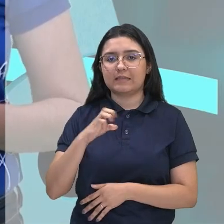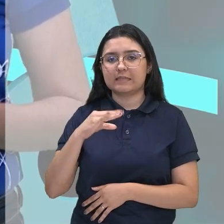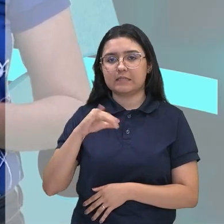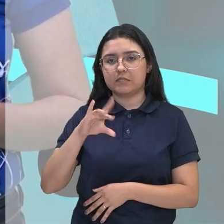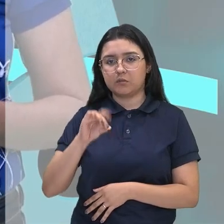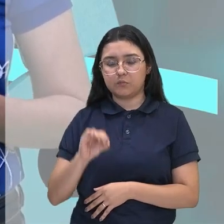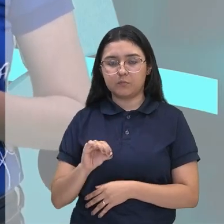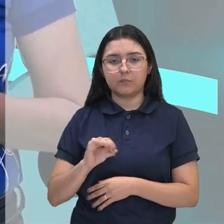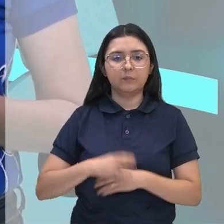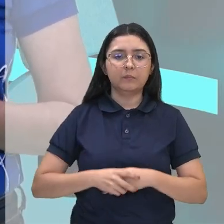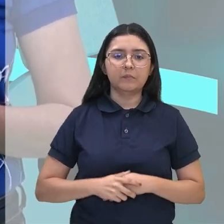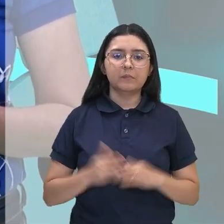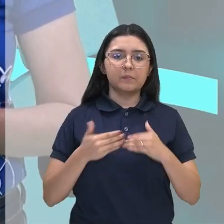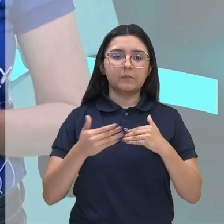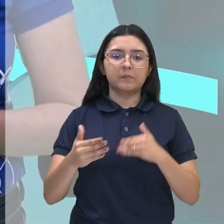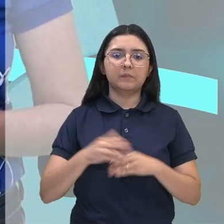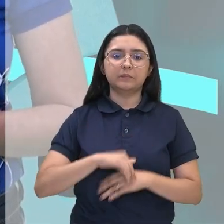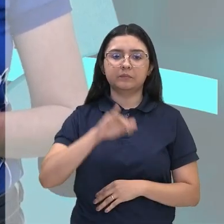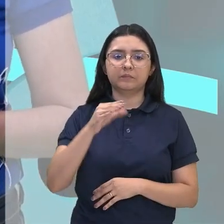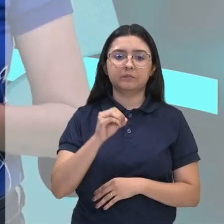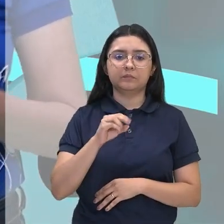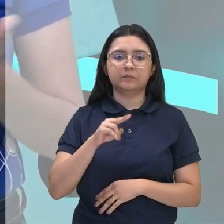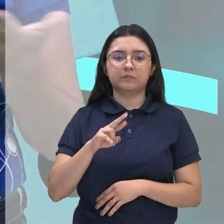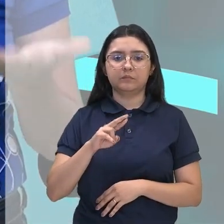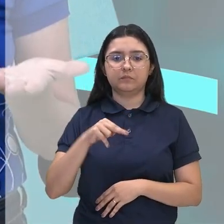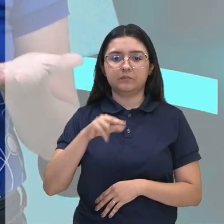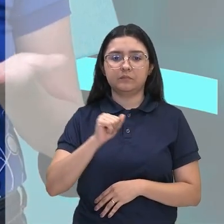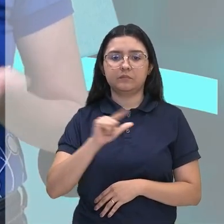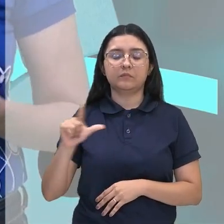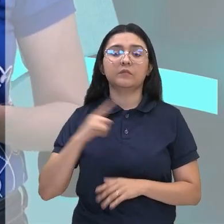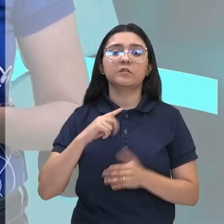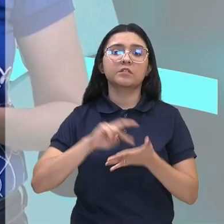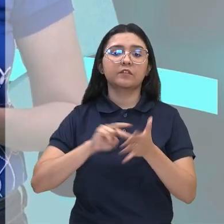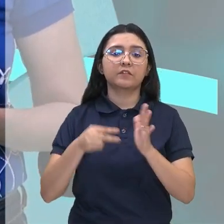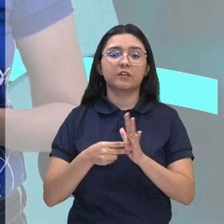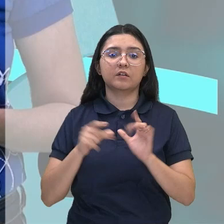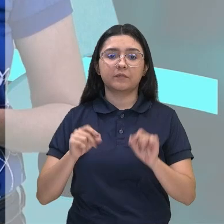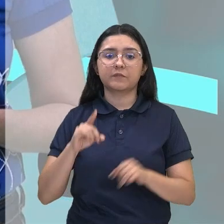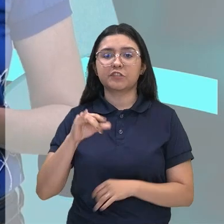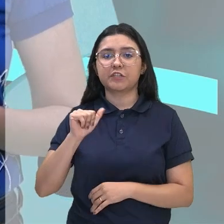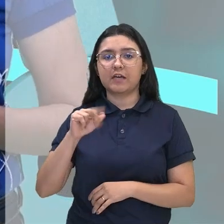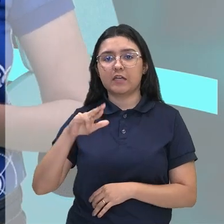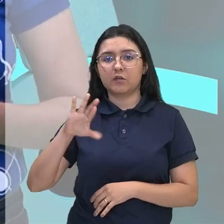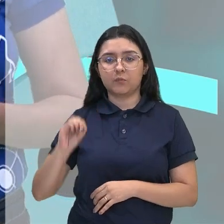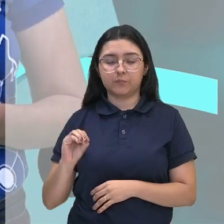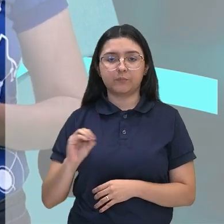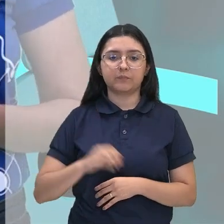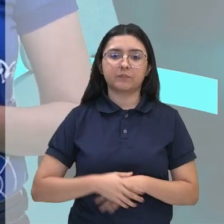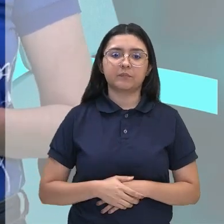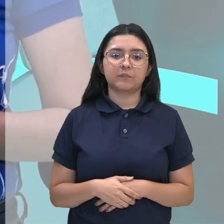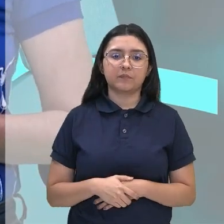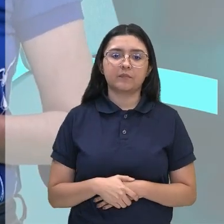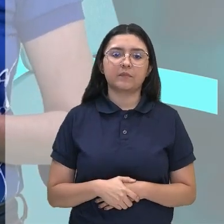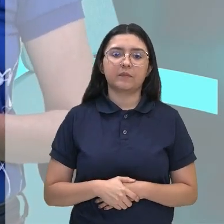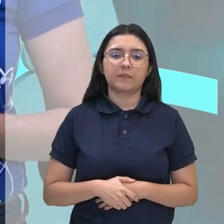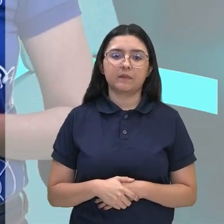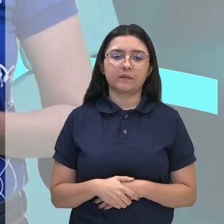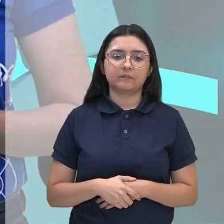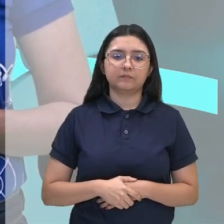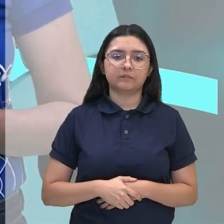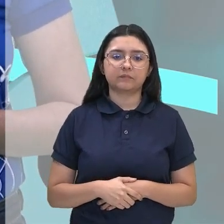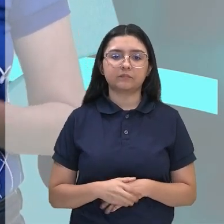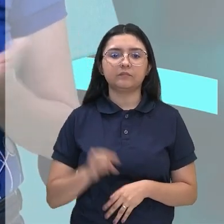tecido. Continuando, journal. Journal significa diário.